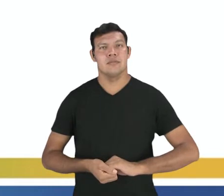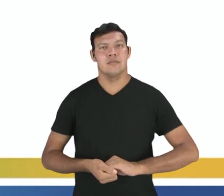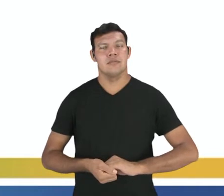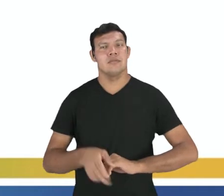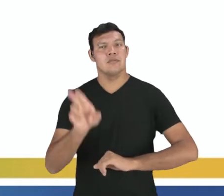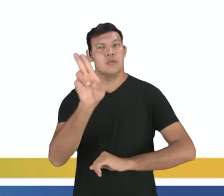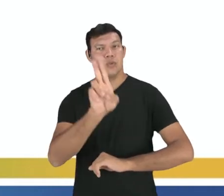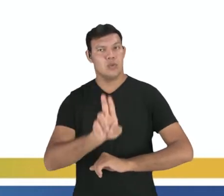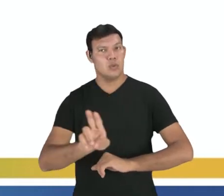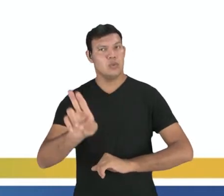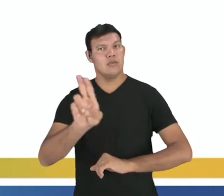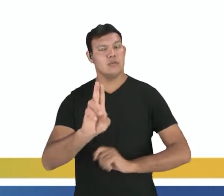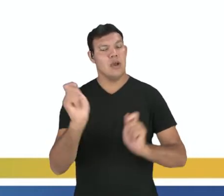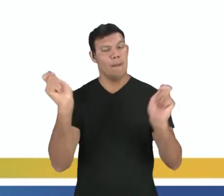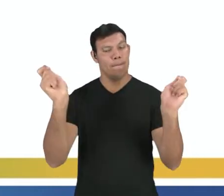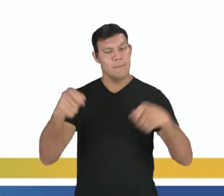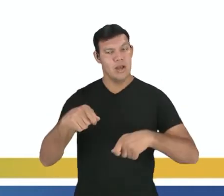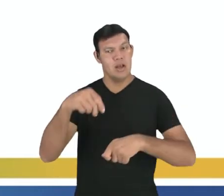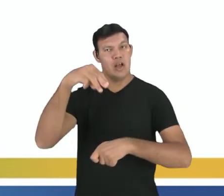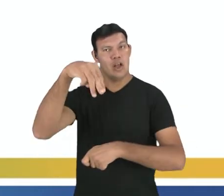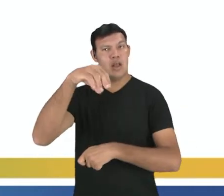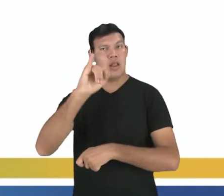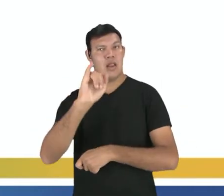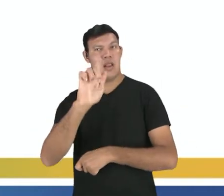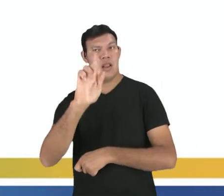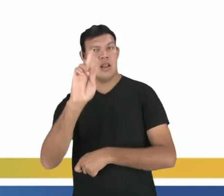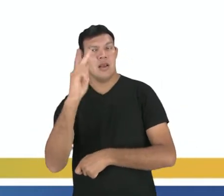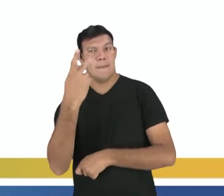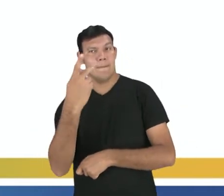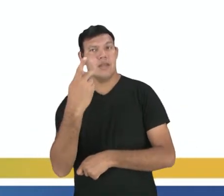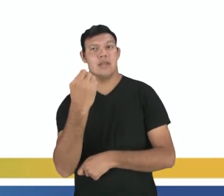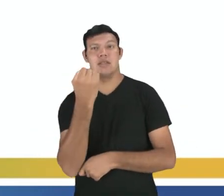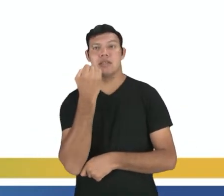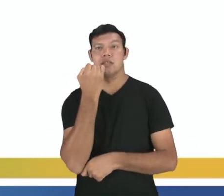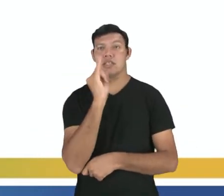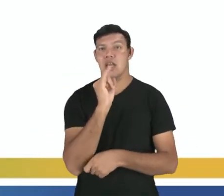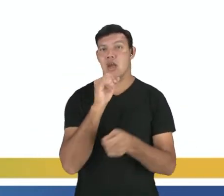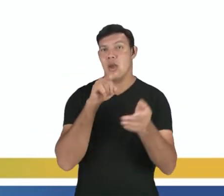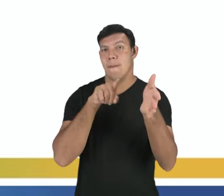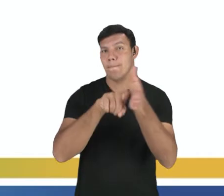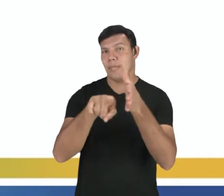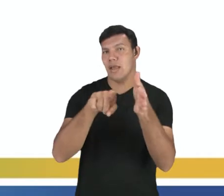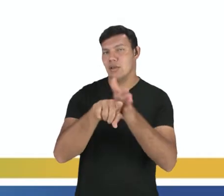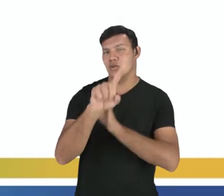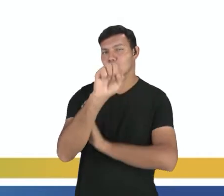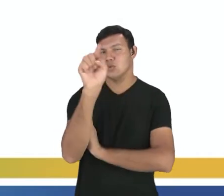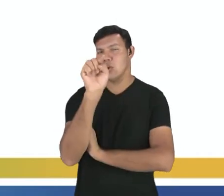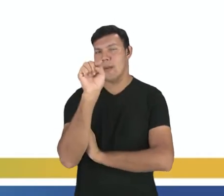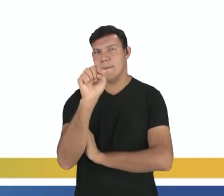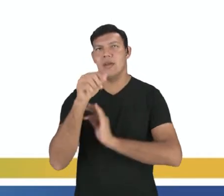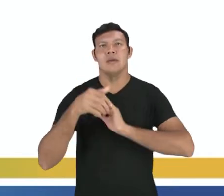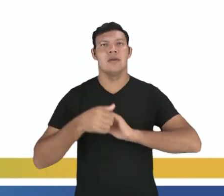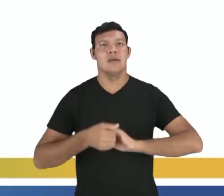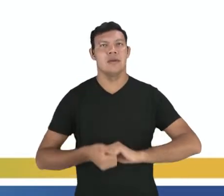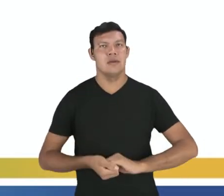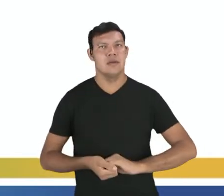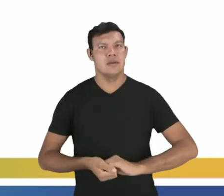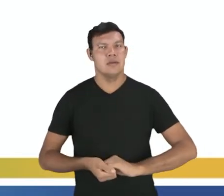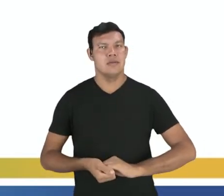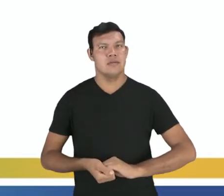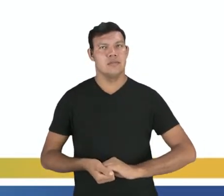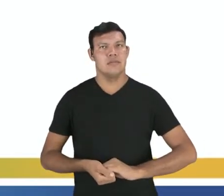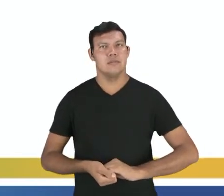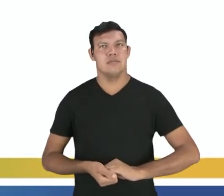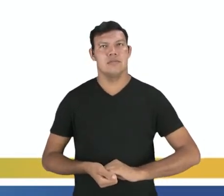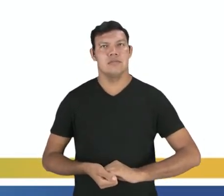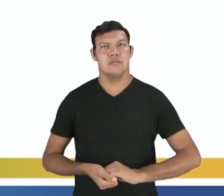Podemos usar também o might na forma interrogativa. Vejamos o exemplo aí. Na afirmativa, we might travel to Fortaleza